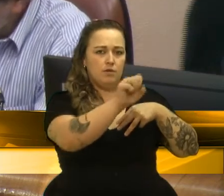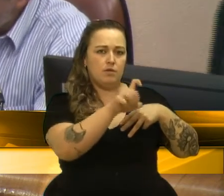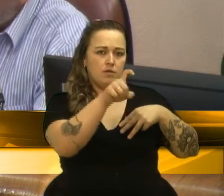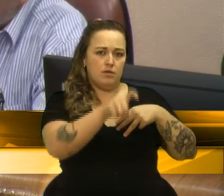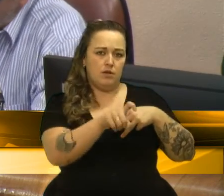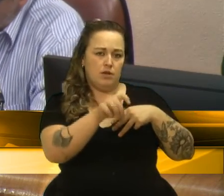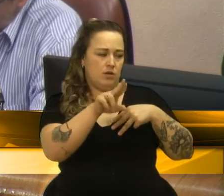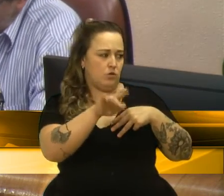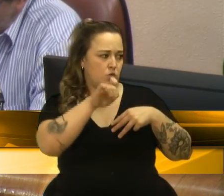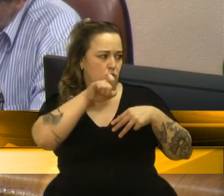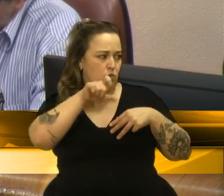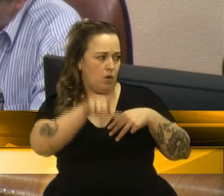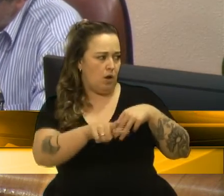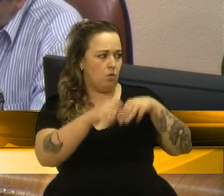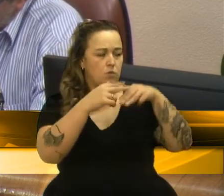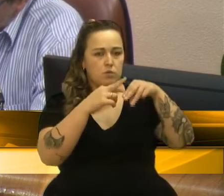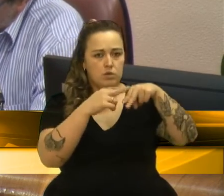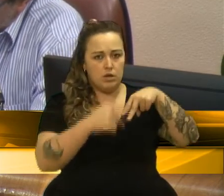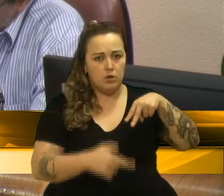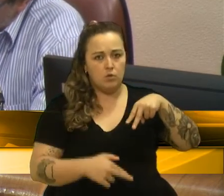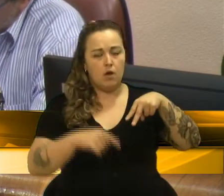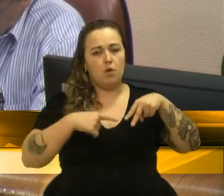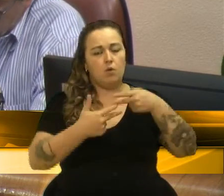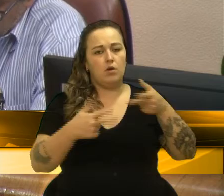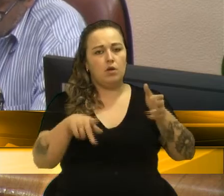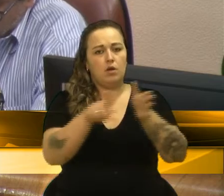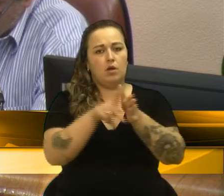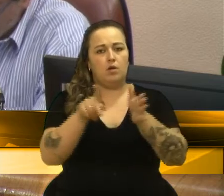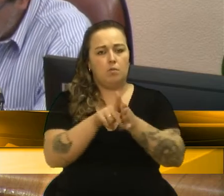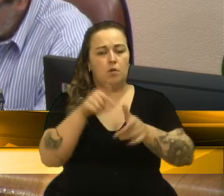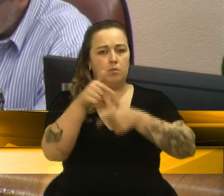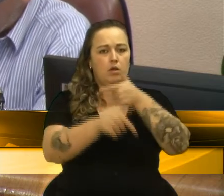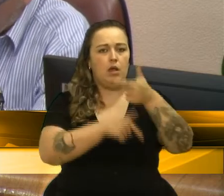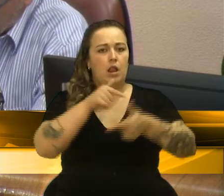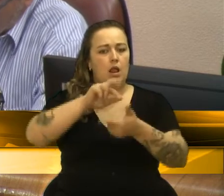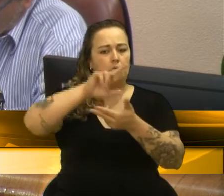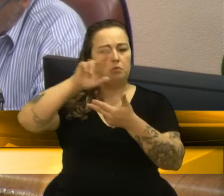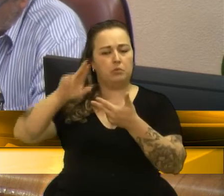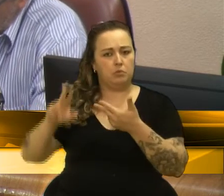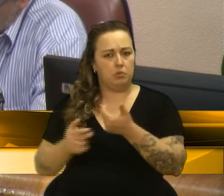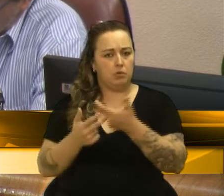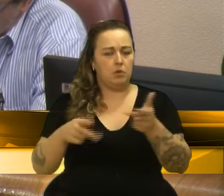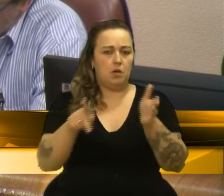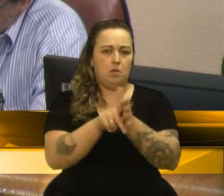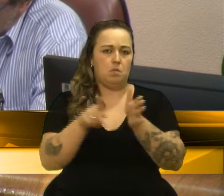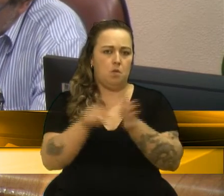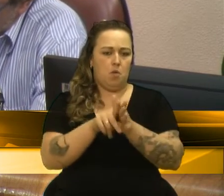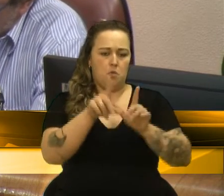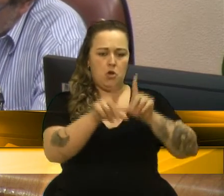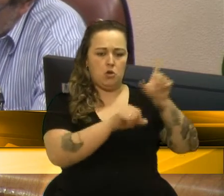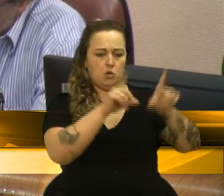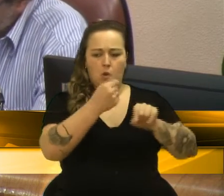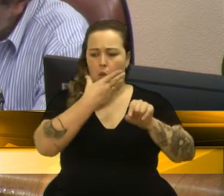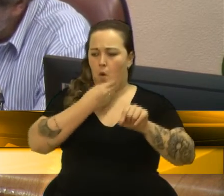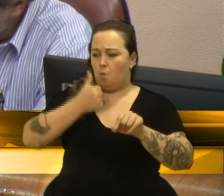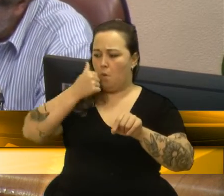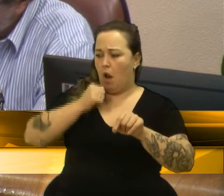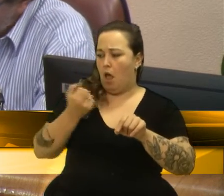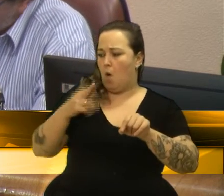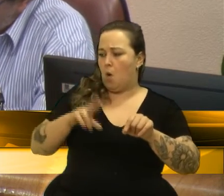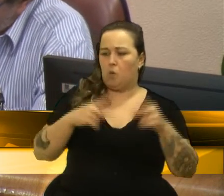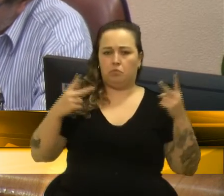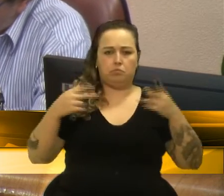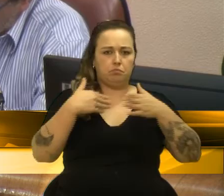gênero e a orientação sexual. Nas democracias modernas, são consideradas ambas como parte das liberdades fundamentais, ou